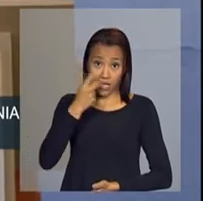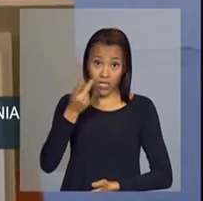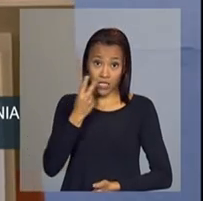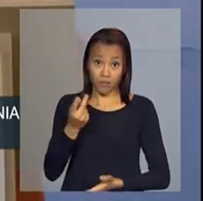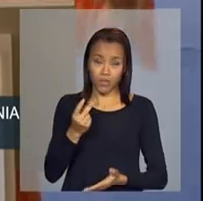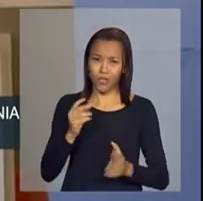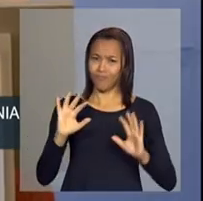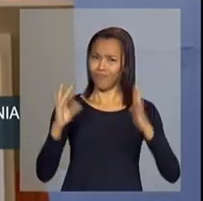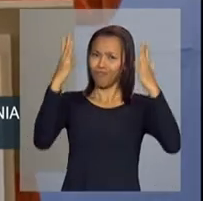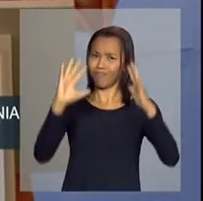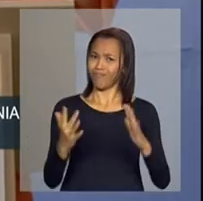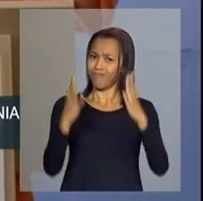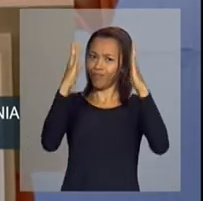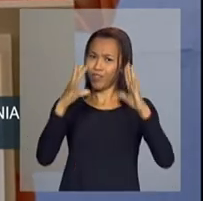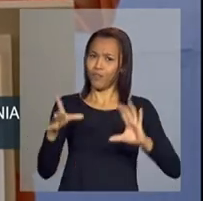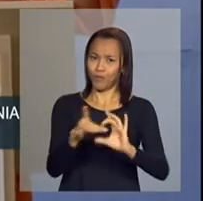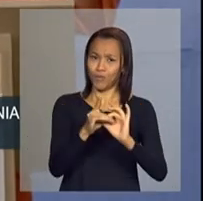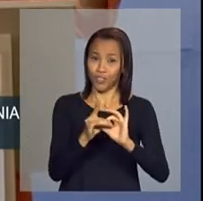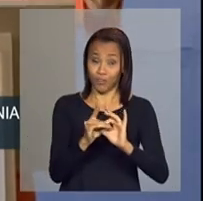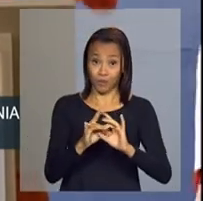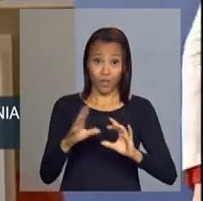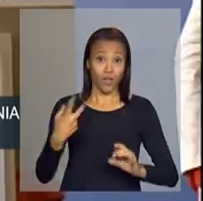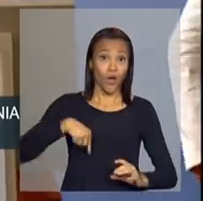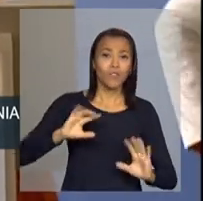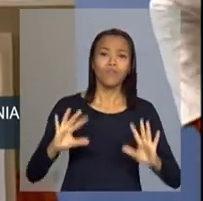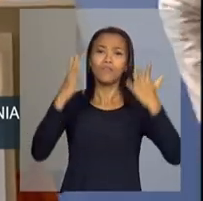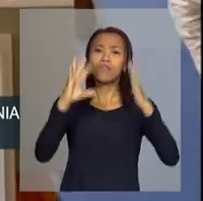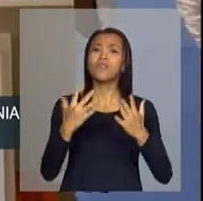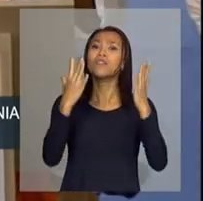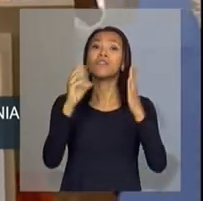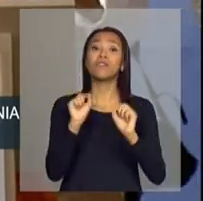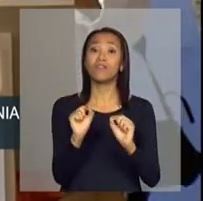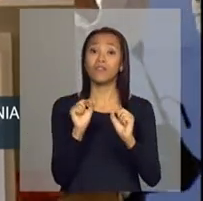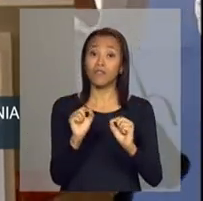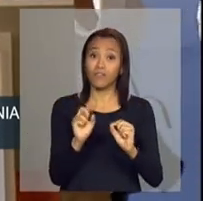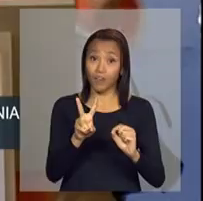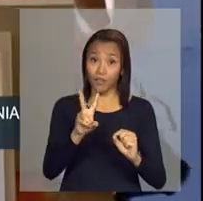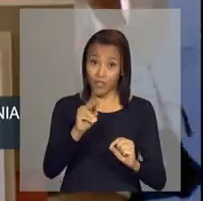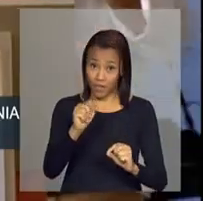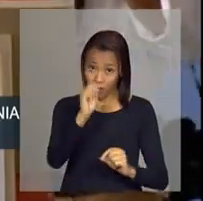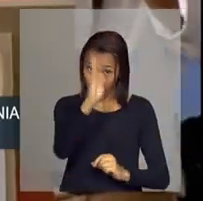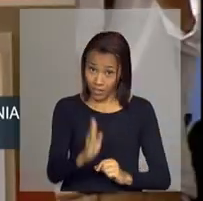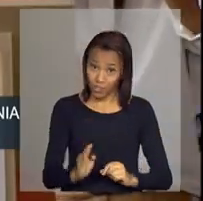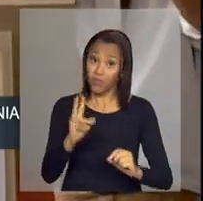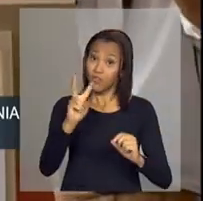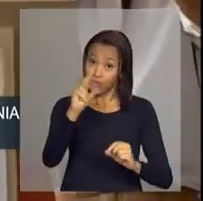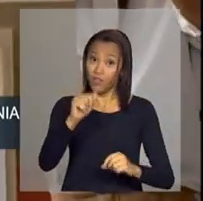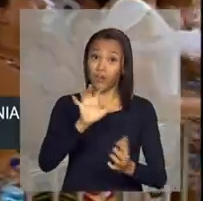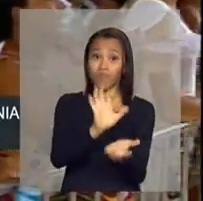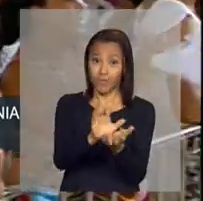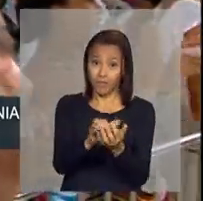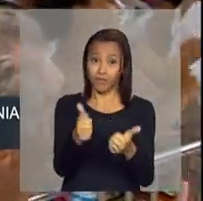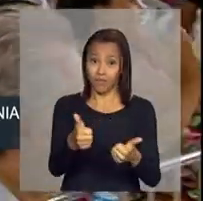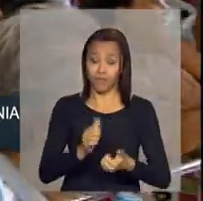em conjunto. Viva Pernambuco! E viva o Brasil!